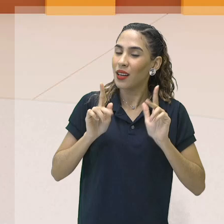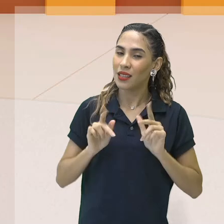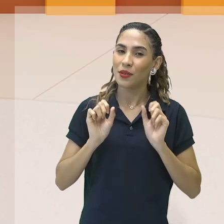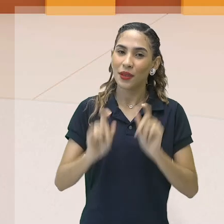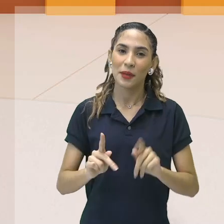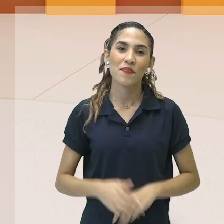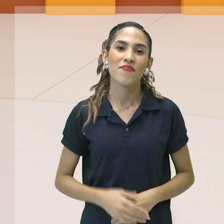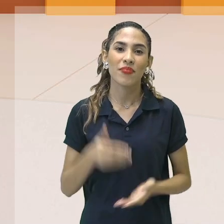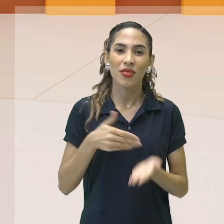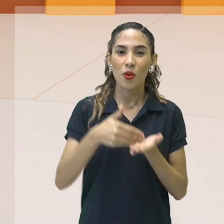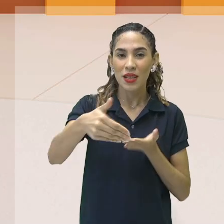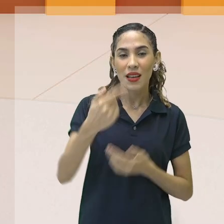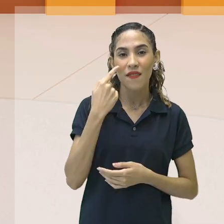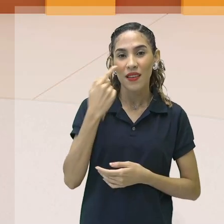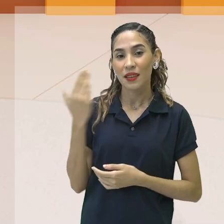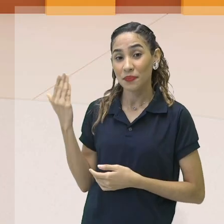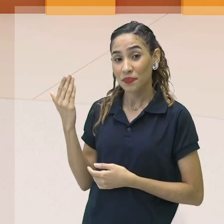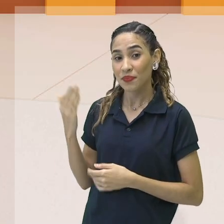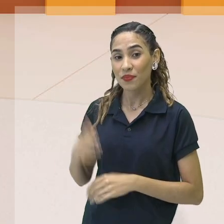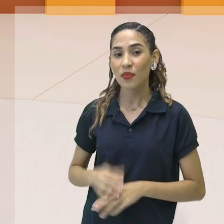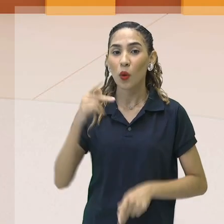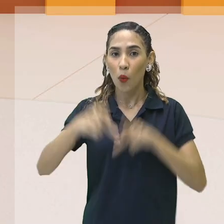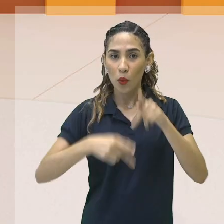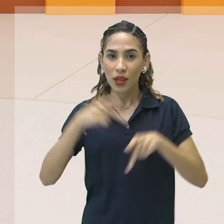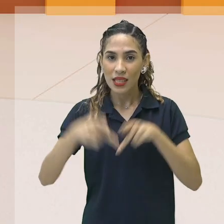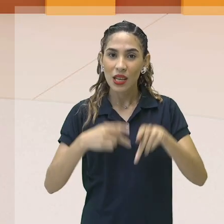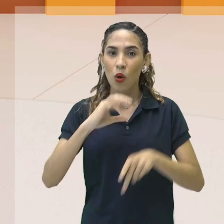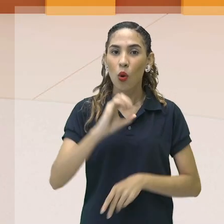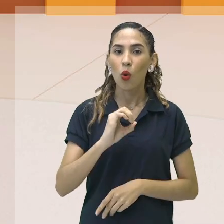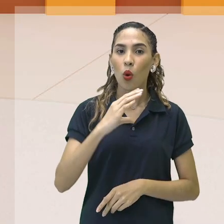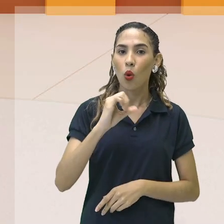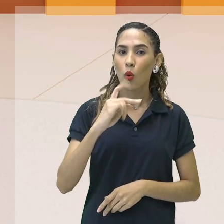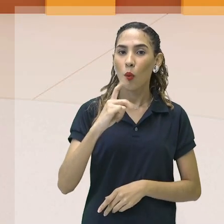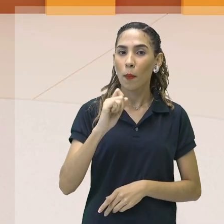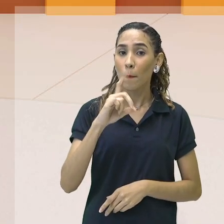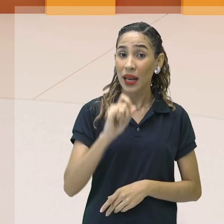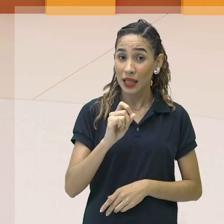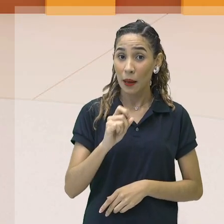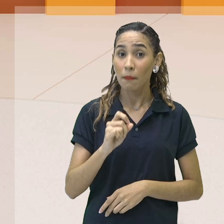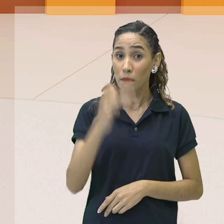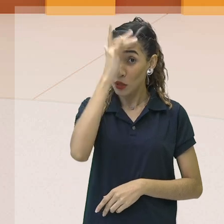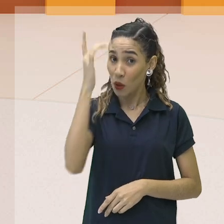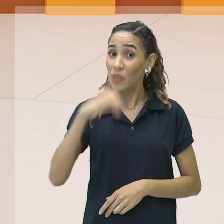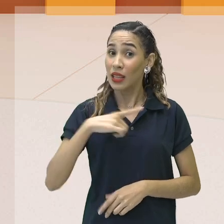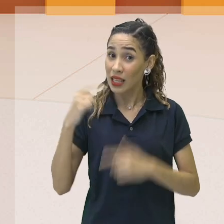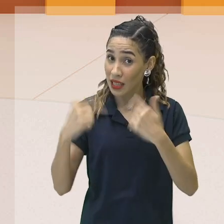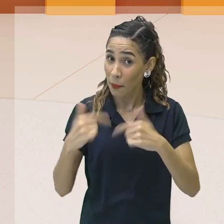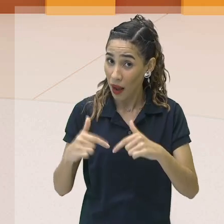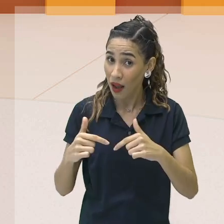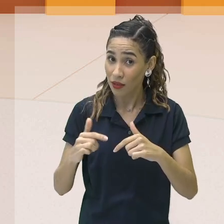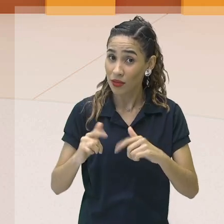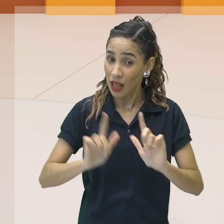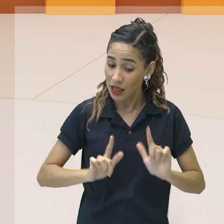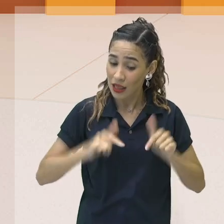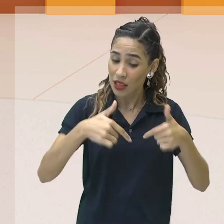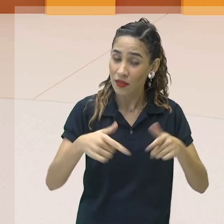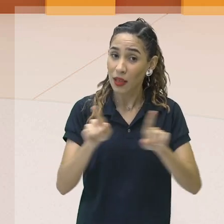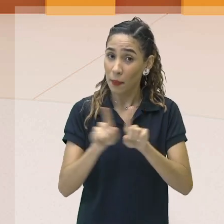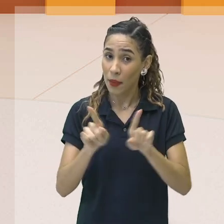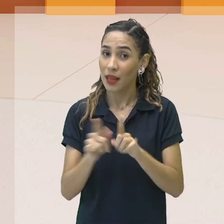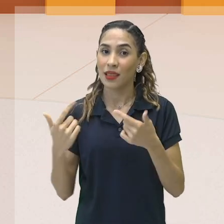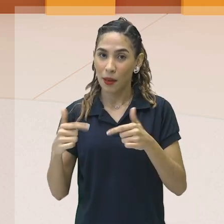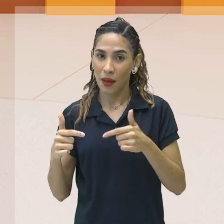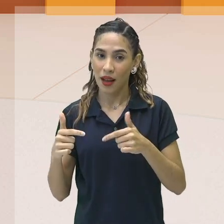começar verificando a população ocupada quando uma pessoa é empregada, né? Ela é ativa e ela é empregada. O que é?